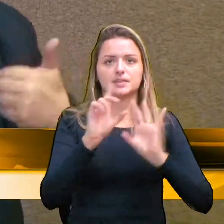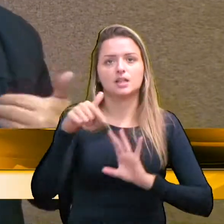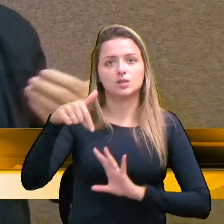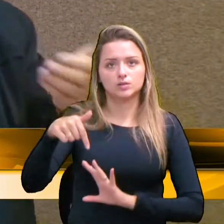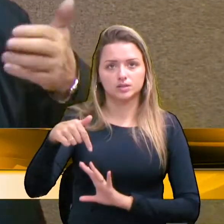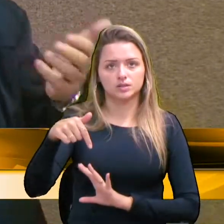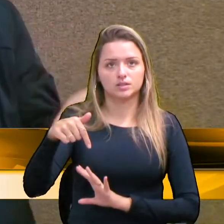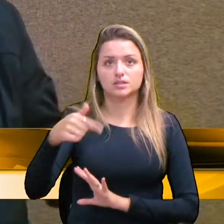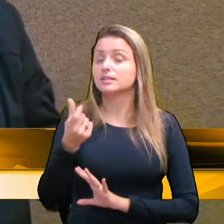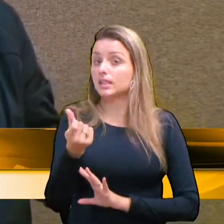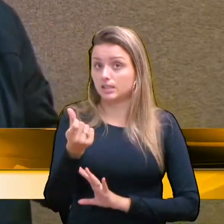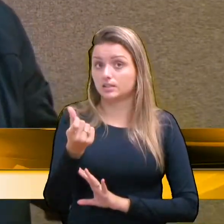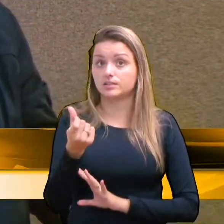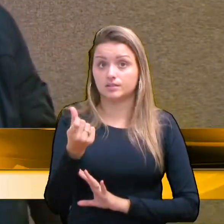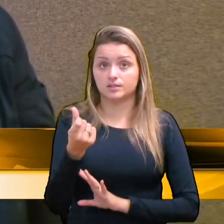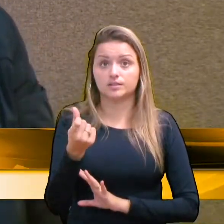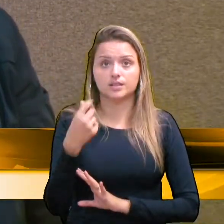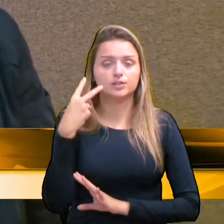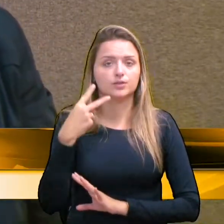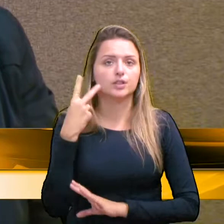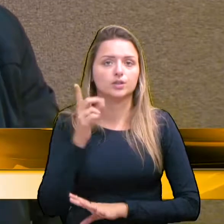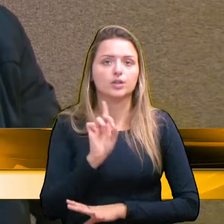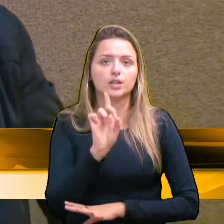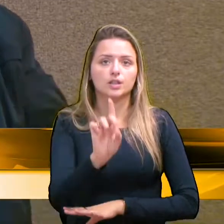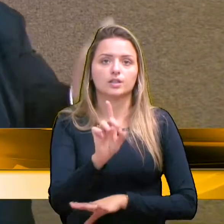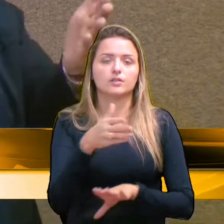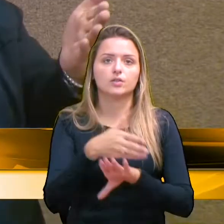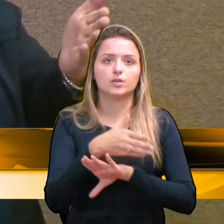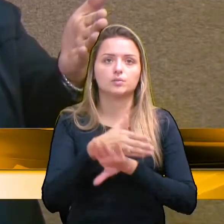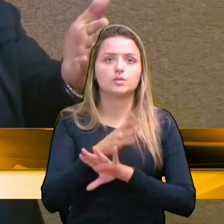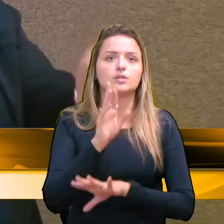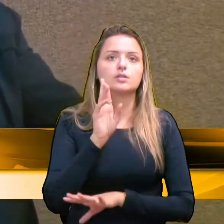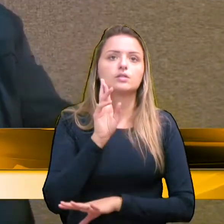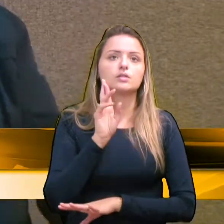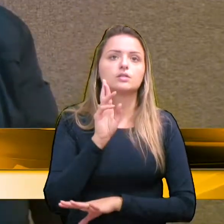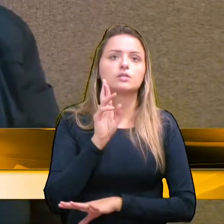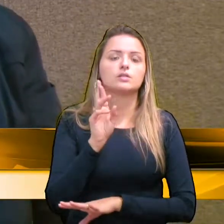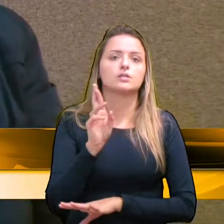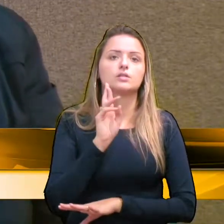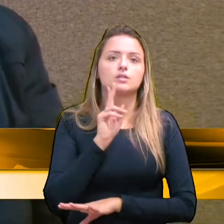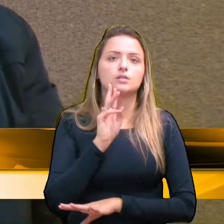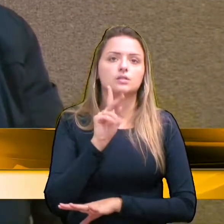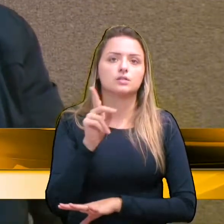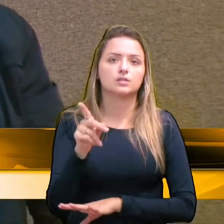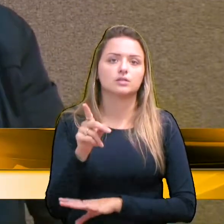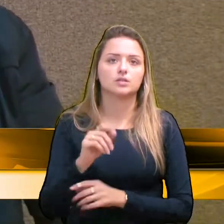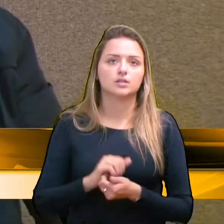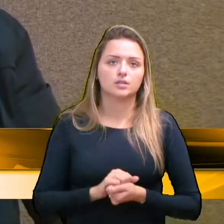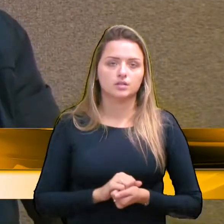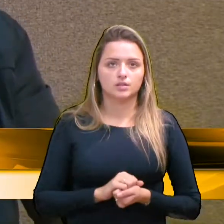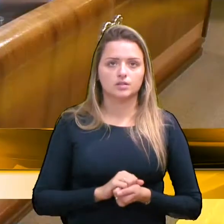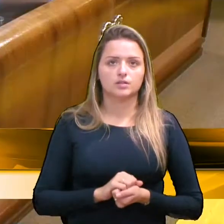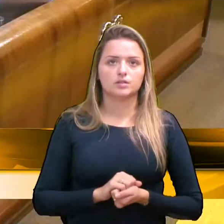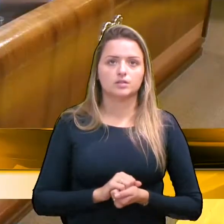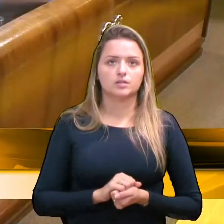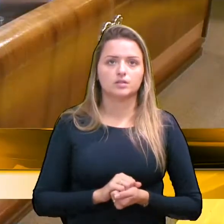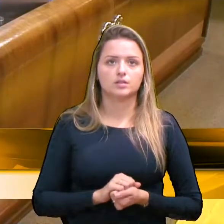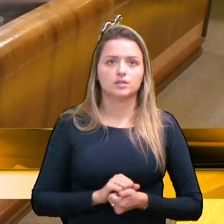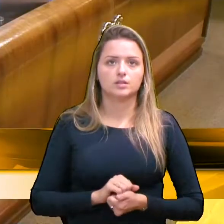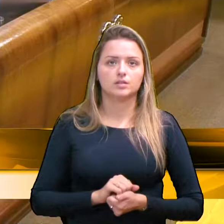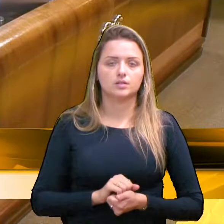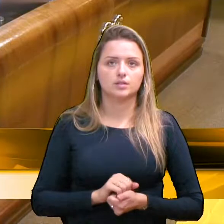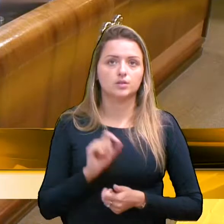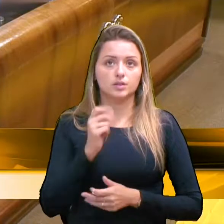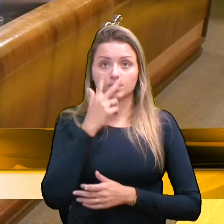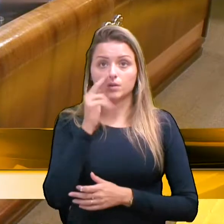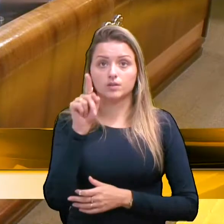vereadores, que lá estiveram, vereador Renato. Permite uma pequena parte, vereador. Nem o senhor disse,